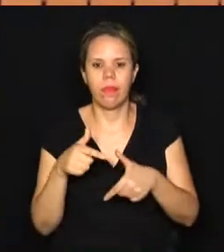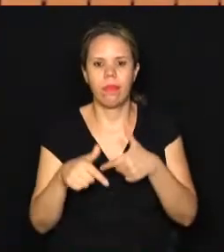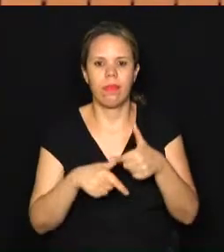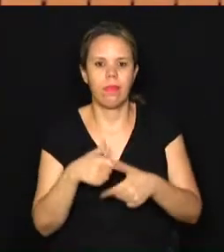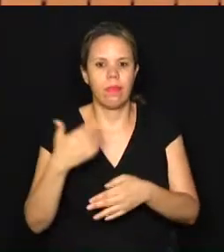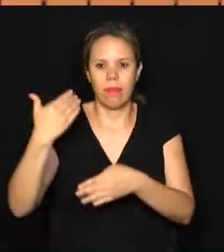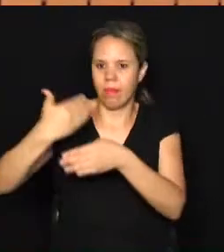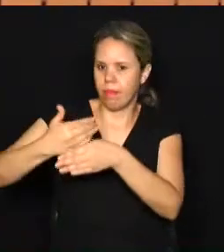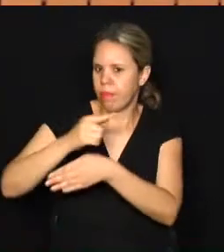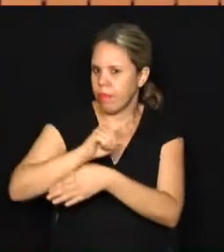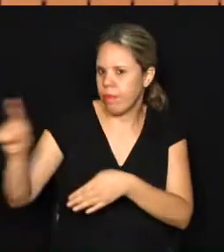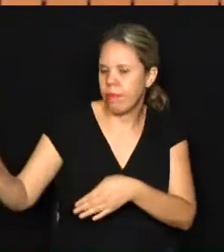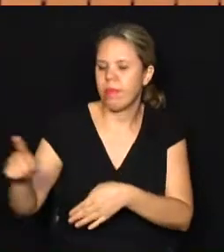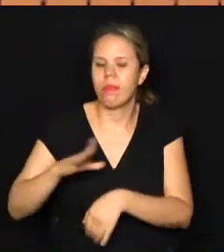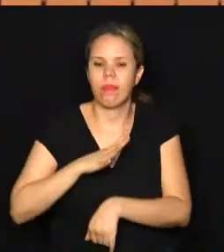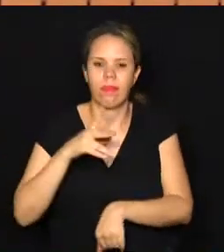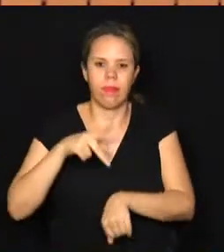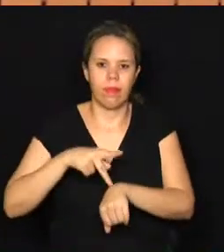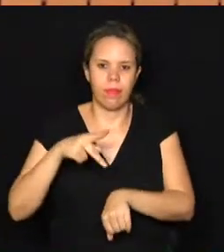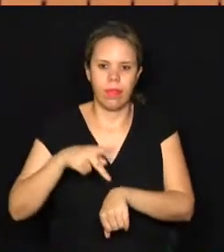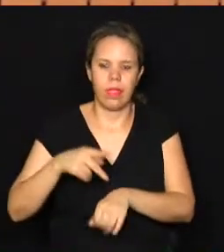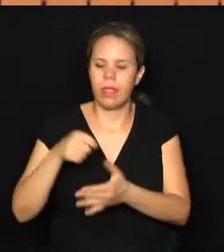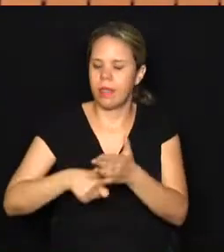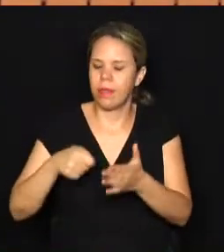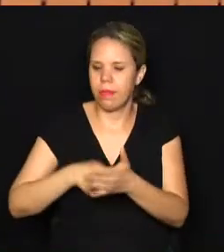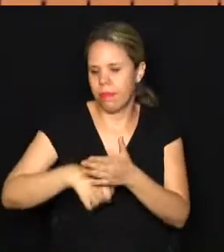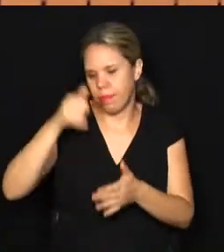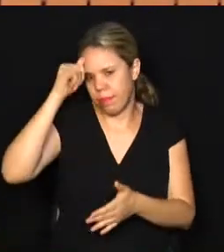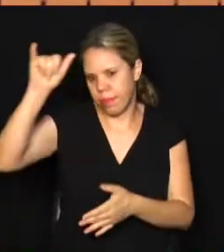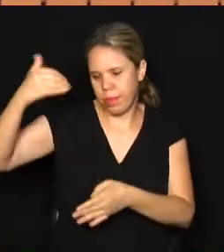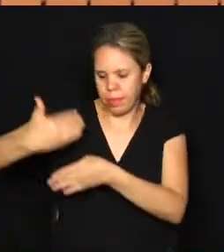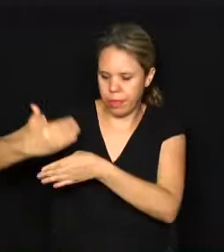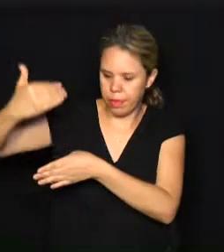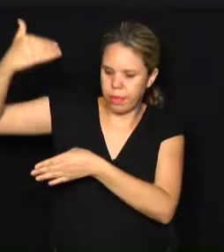Não de Pedreira, né, que está lutando contra a barragem